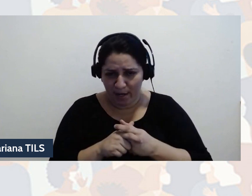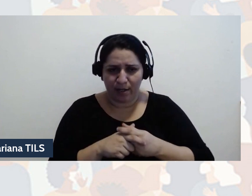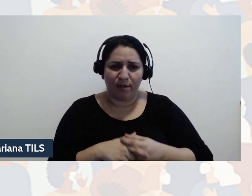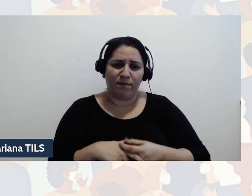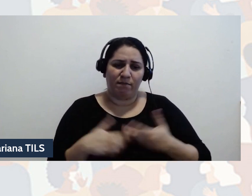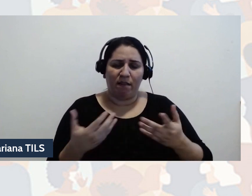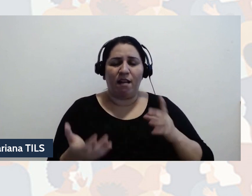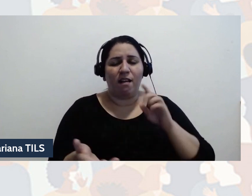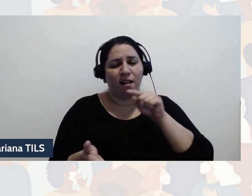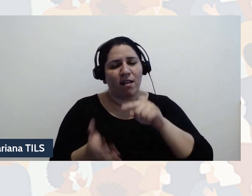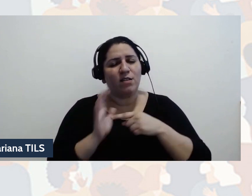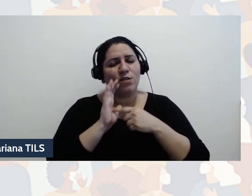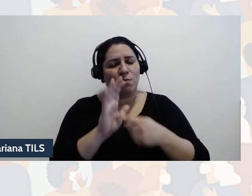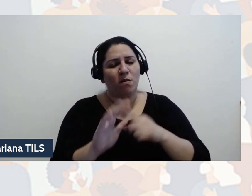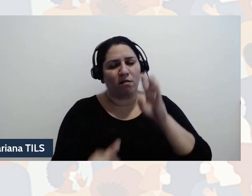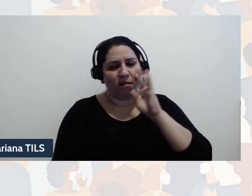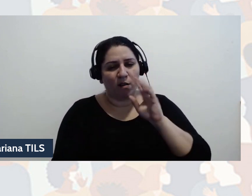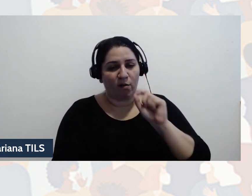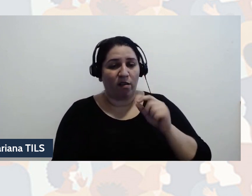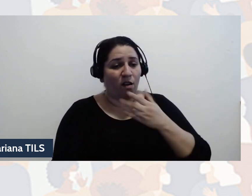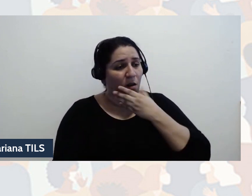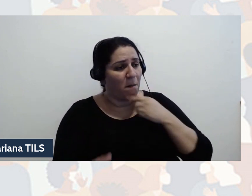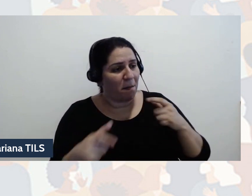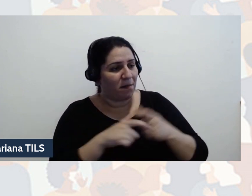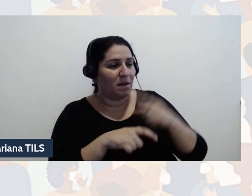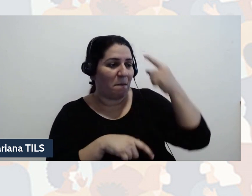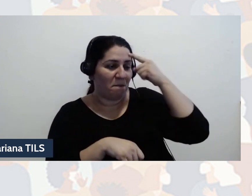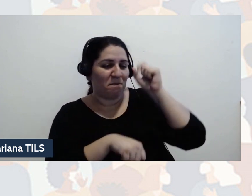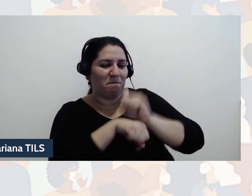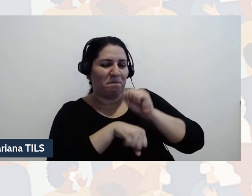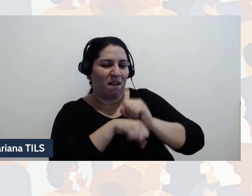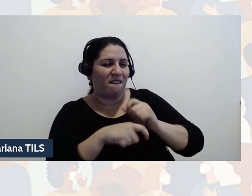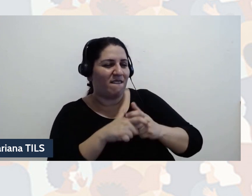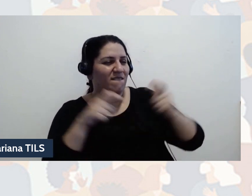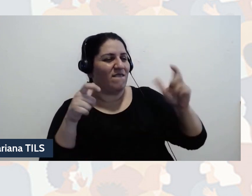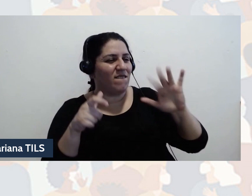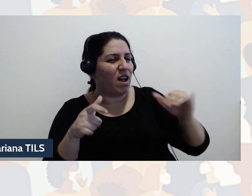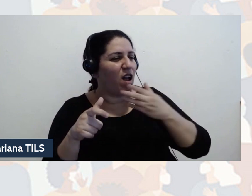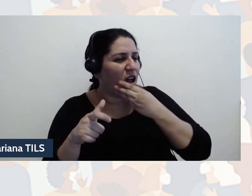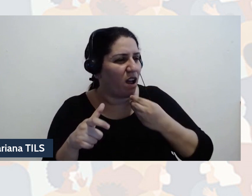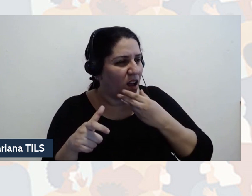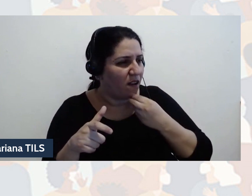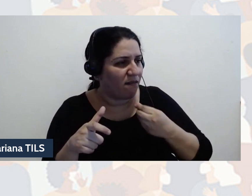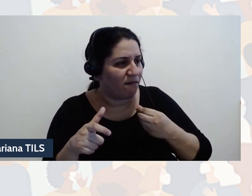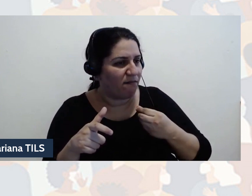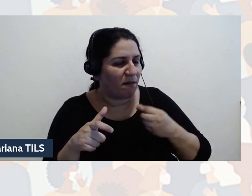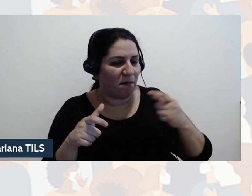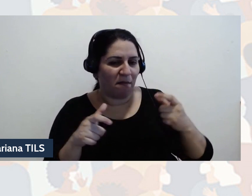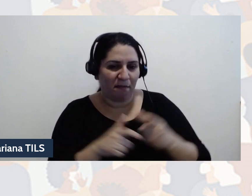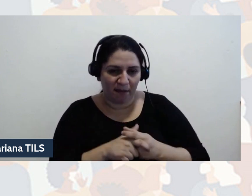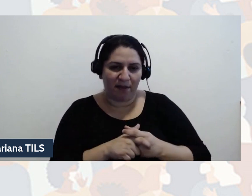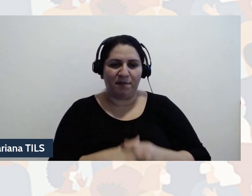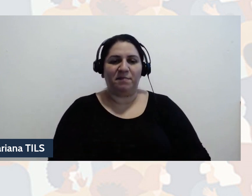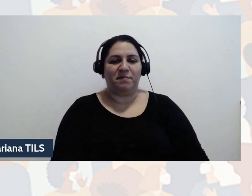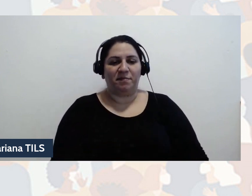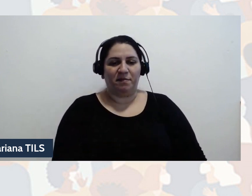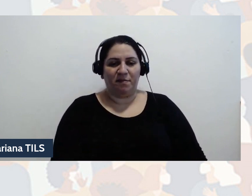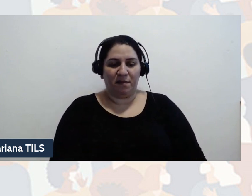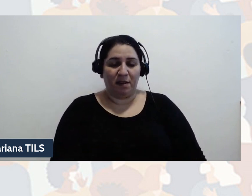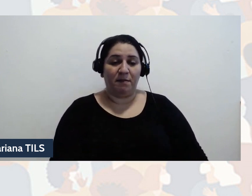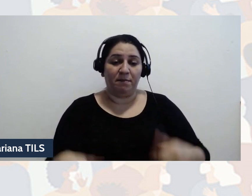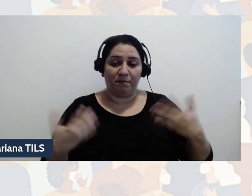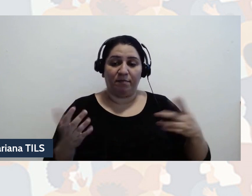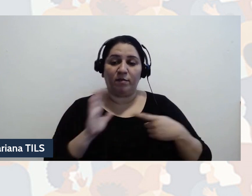legal, porque eles foram menores do que se esperava, se refere a protestos e também aos homens, né, talvez. Indo para um